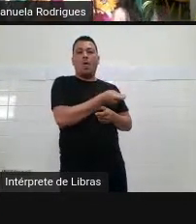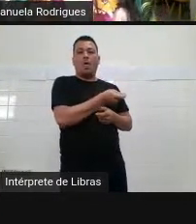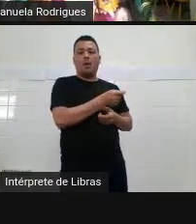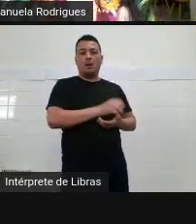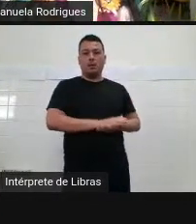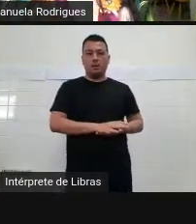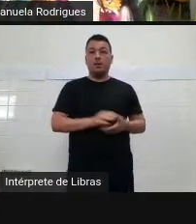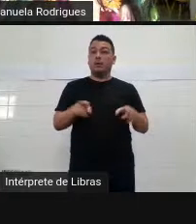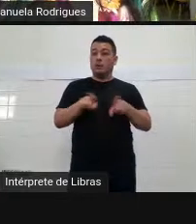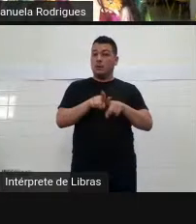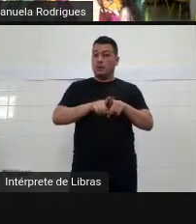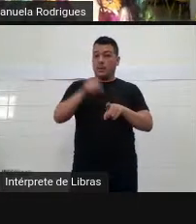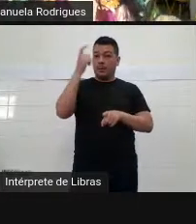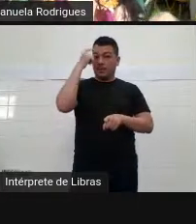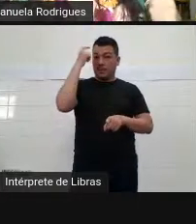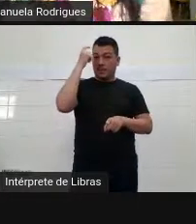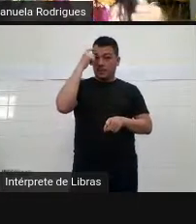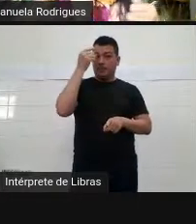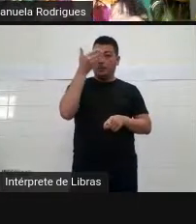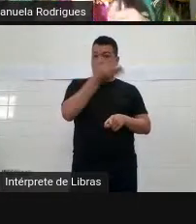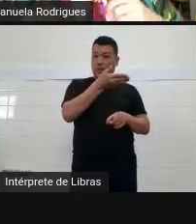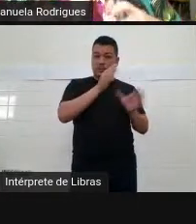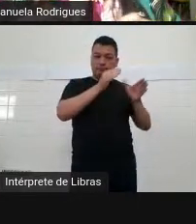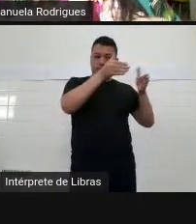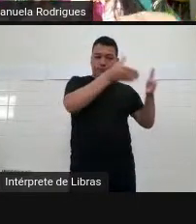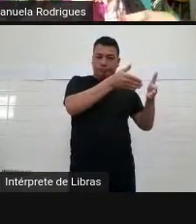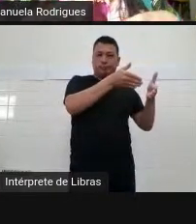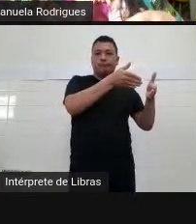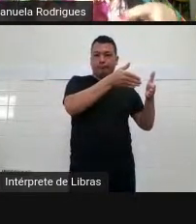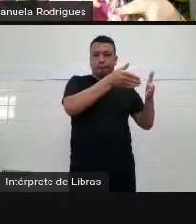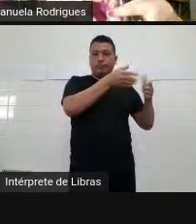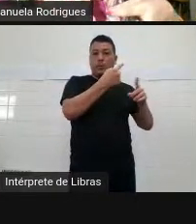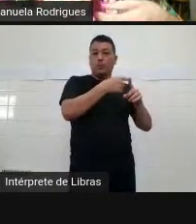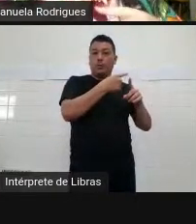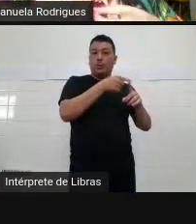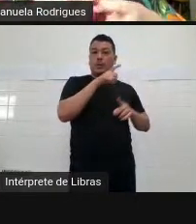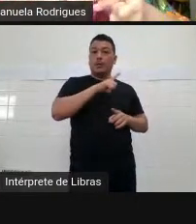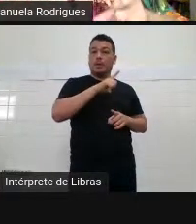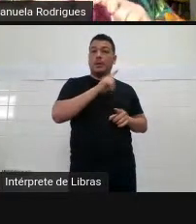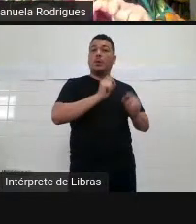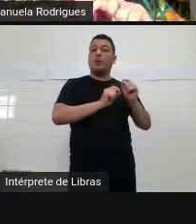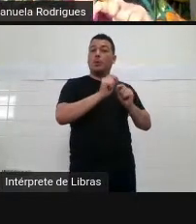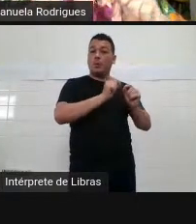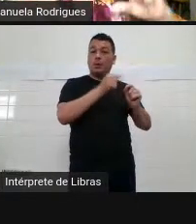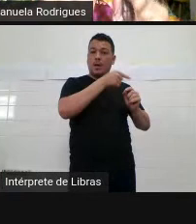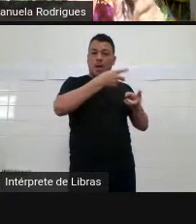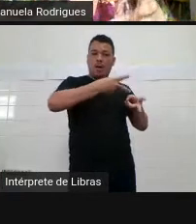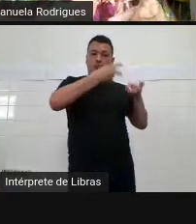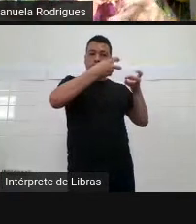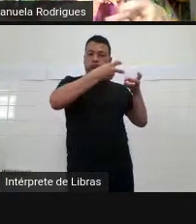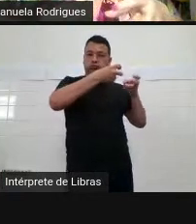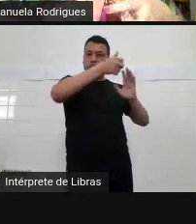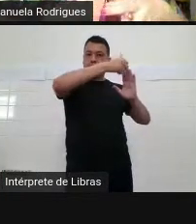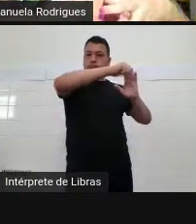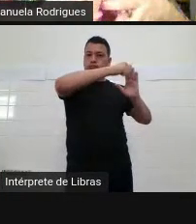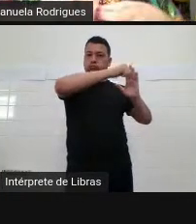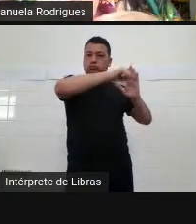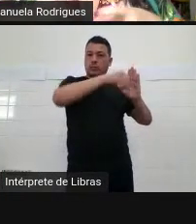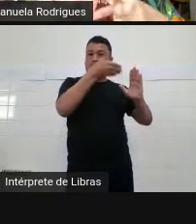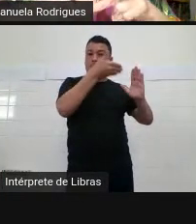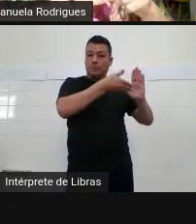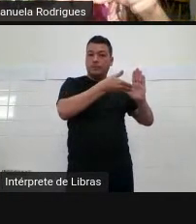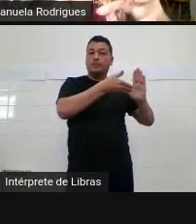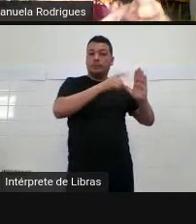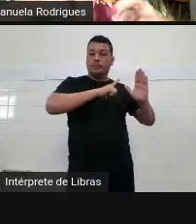é interessante pensar por essa dimensão, ela acaba sendo esse instrumento que